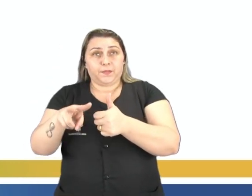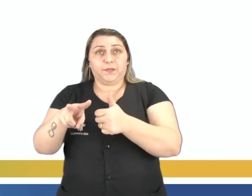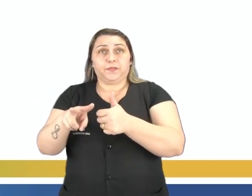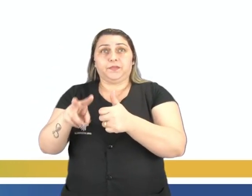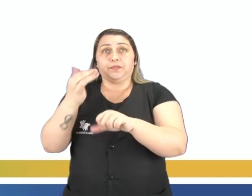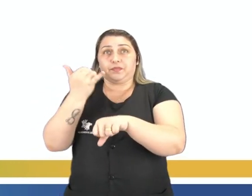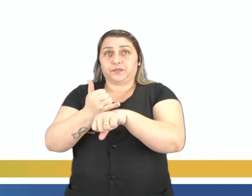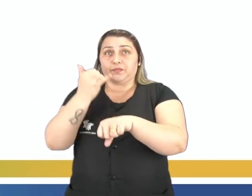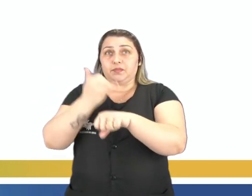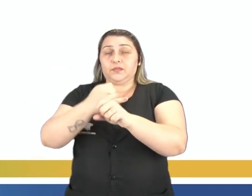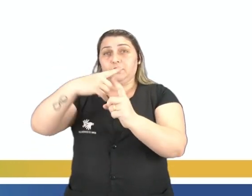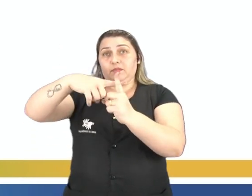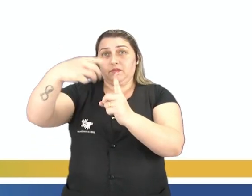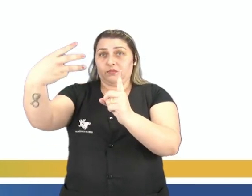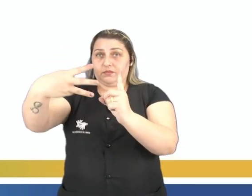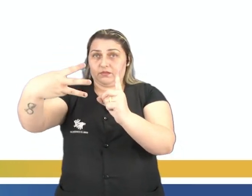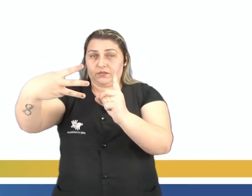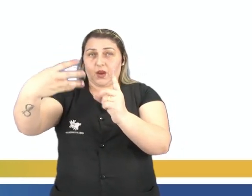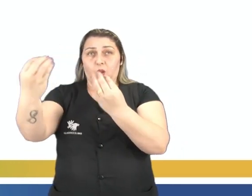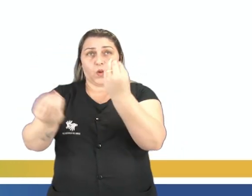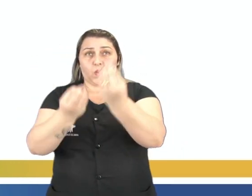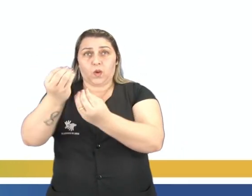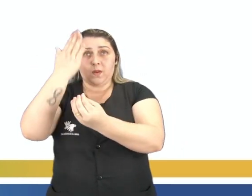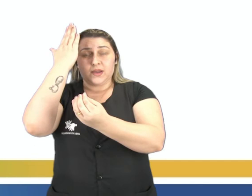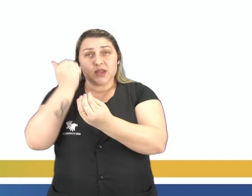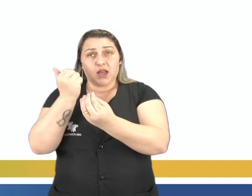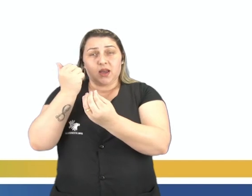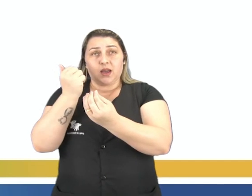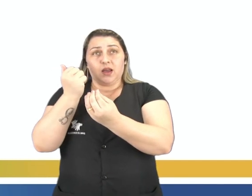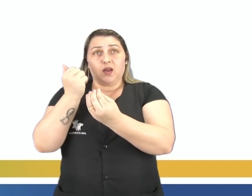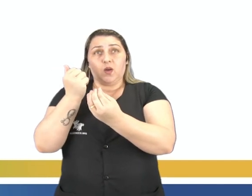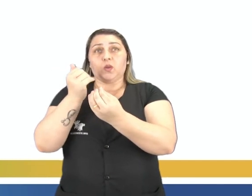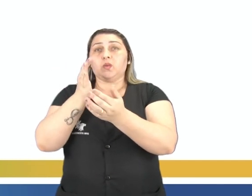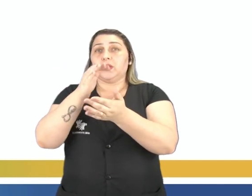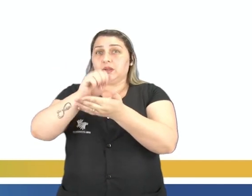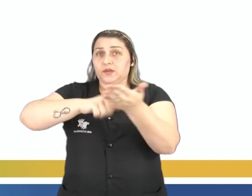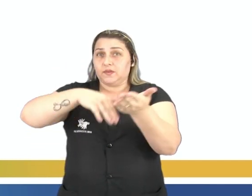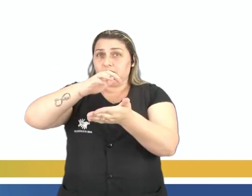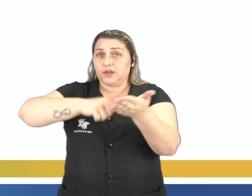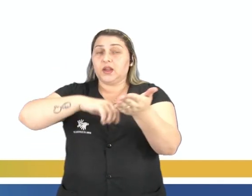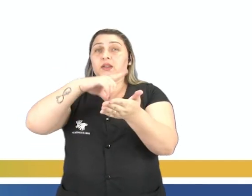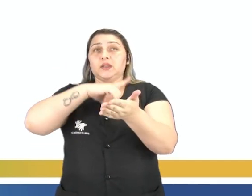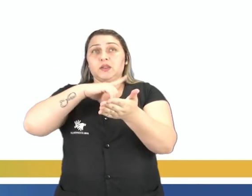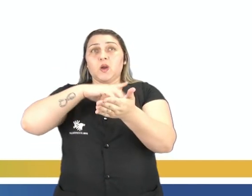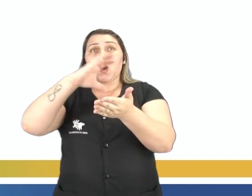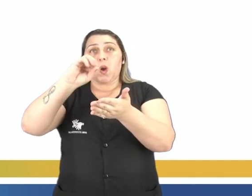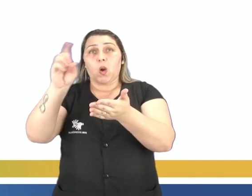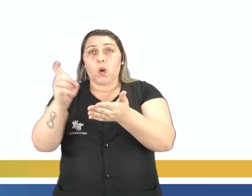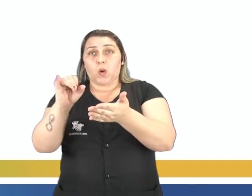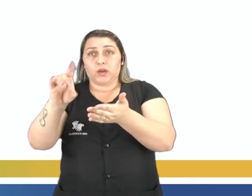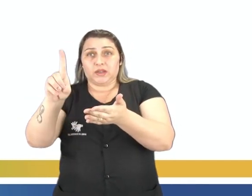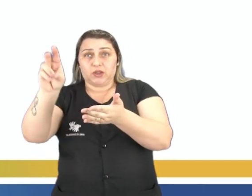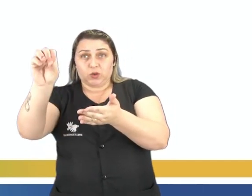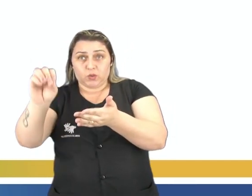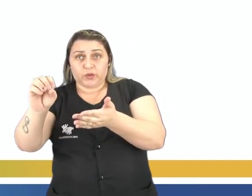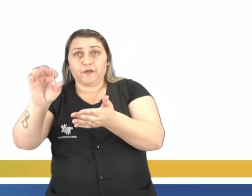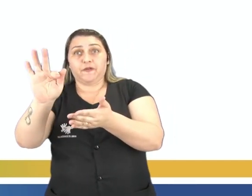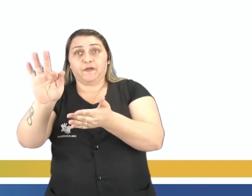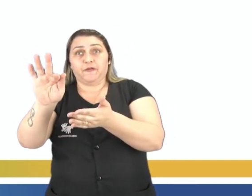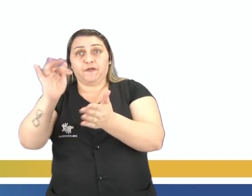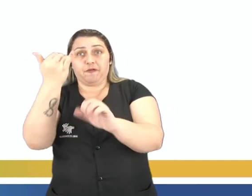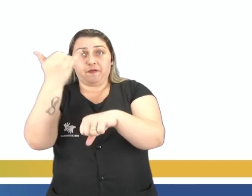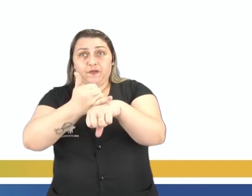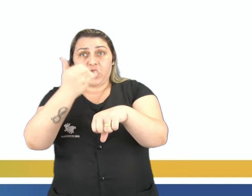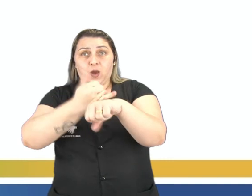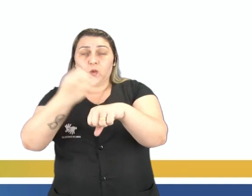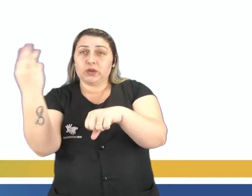é igual a +3. Como que a gente sabe disso? Porque no exercício ele falou, ó, óxido de ferro 3. E aí a